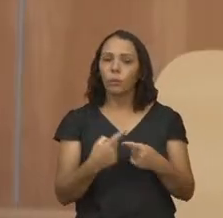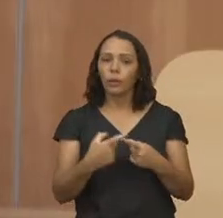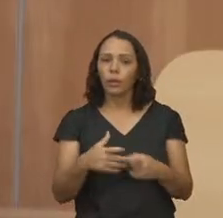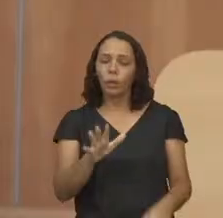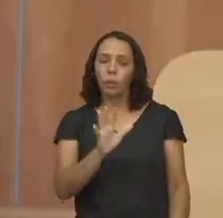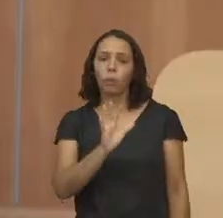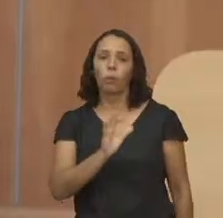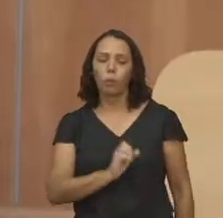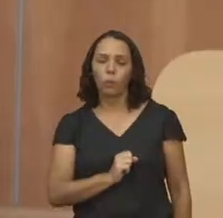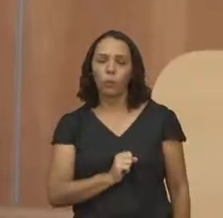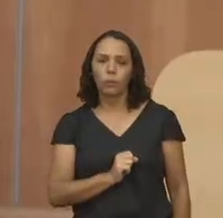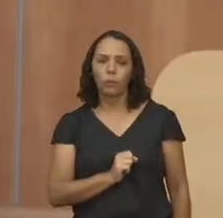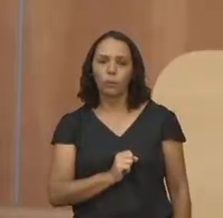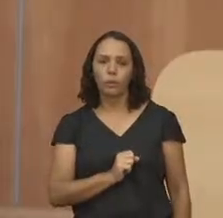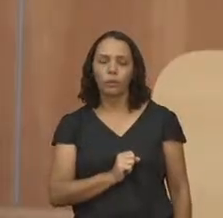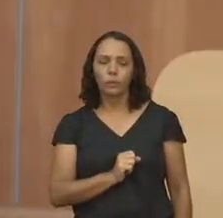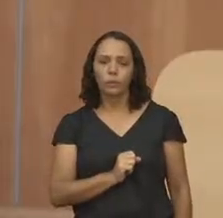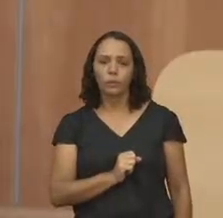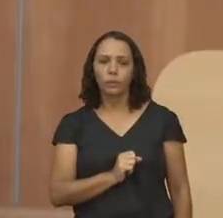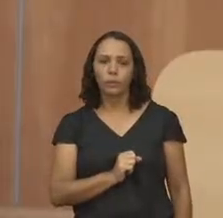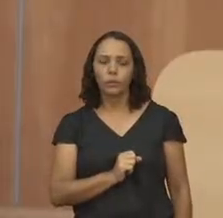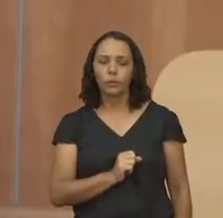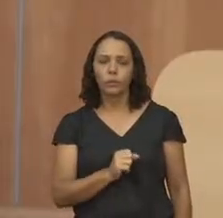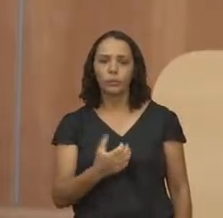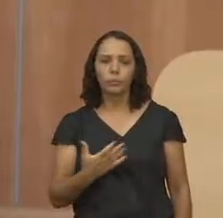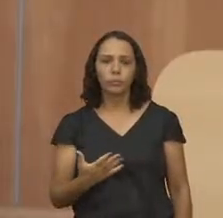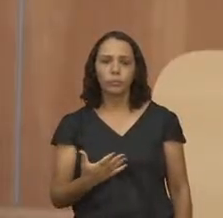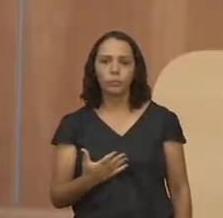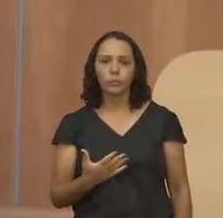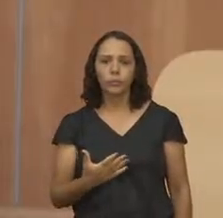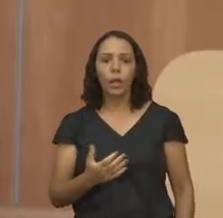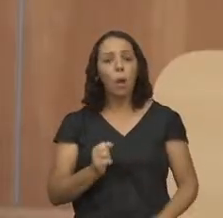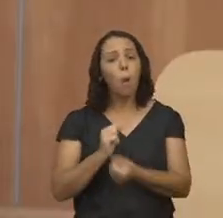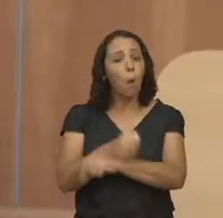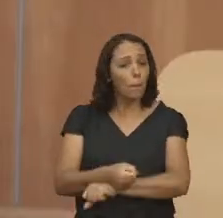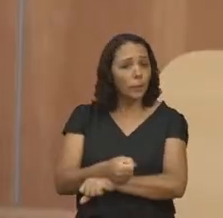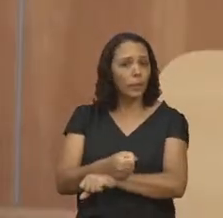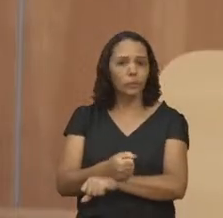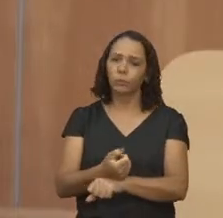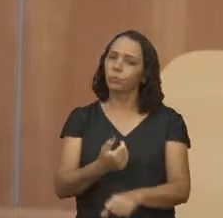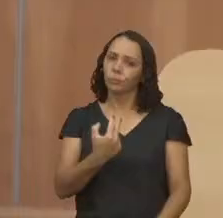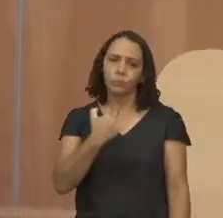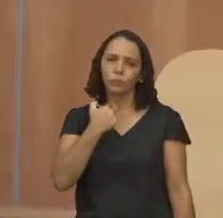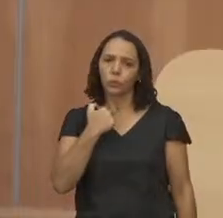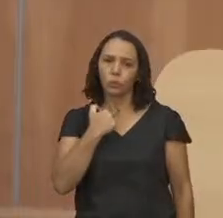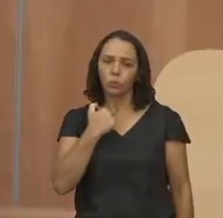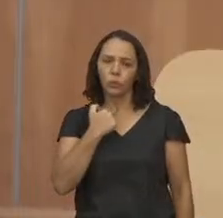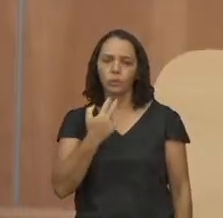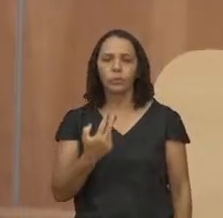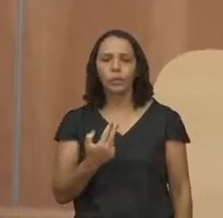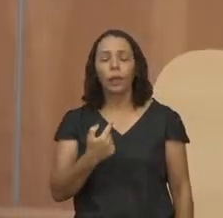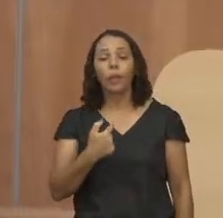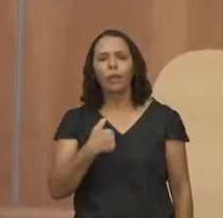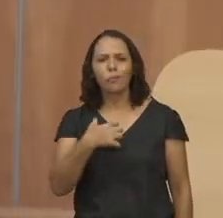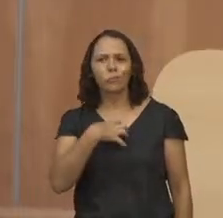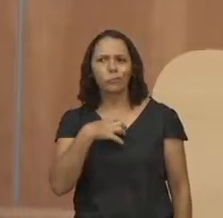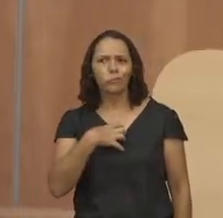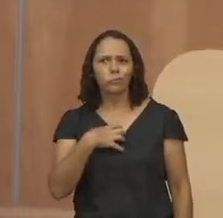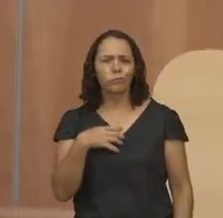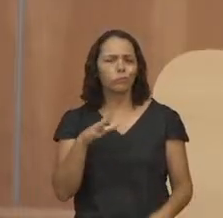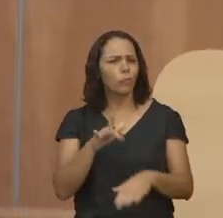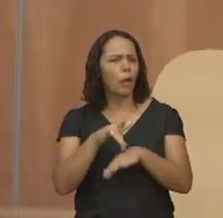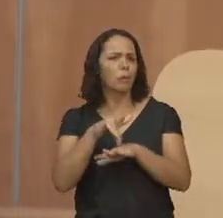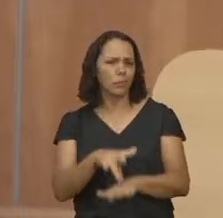pode ser realizado por uma sentença judicial, né? Eu fico perplexo com isso, vereadora Maria